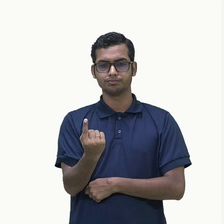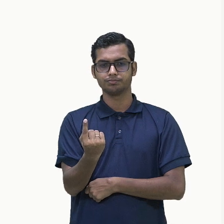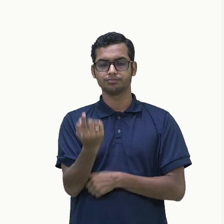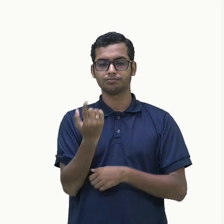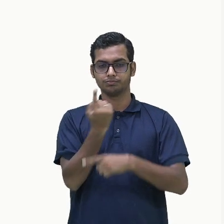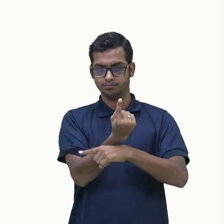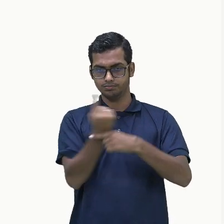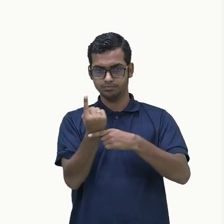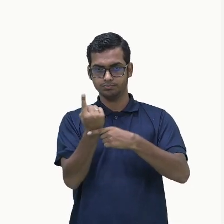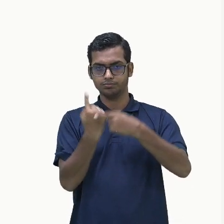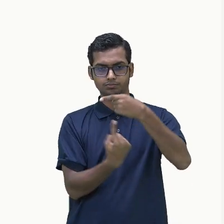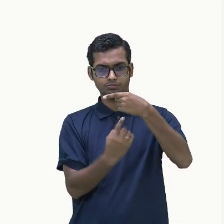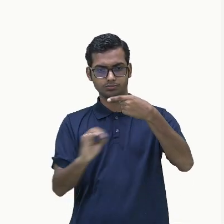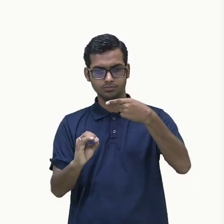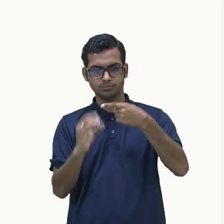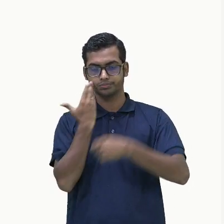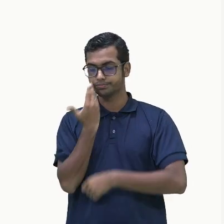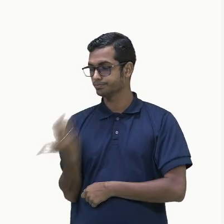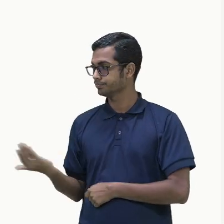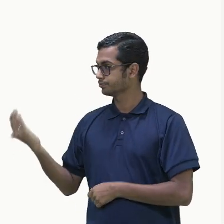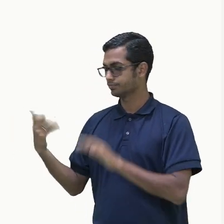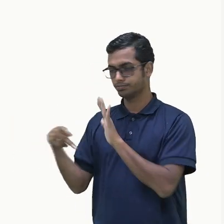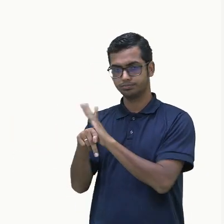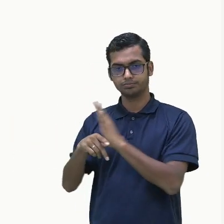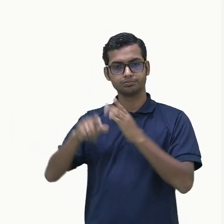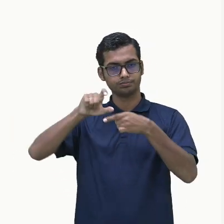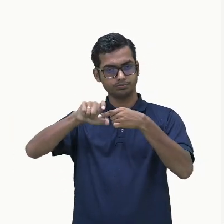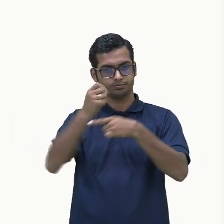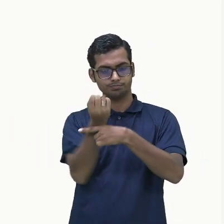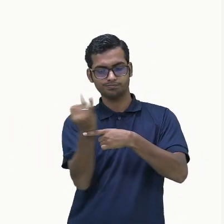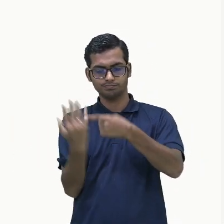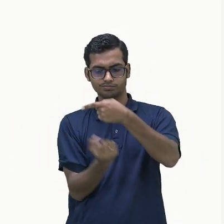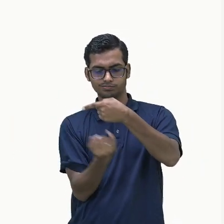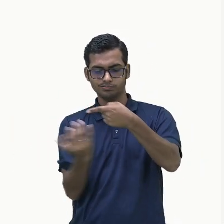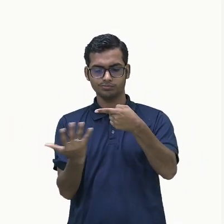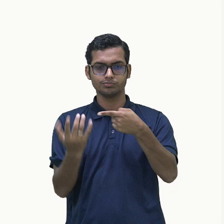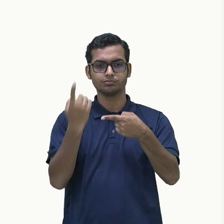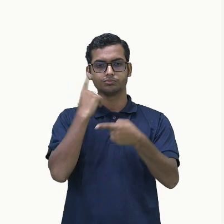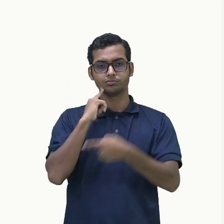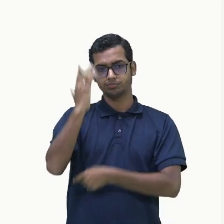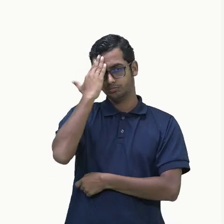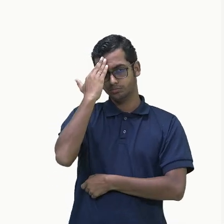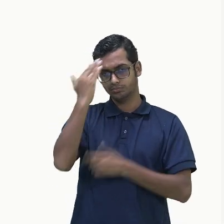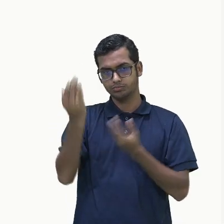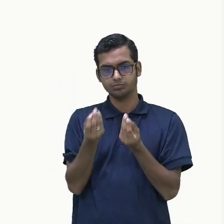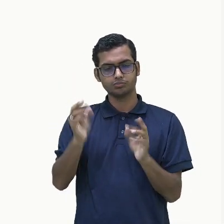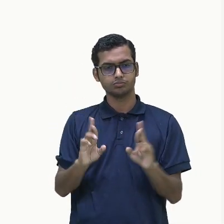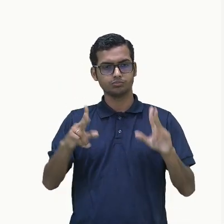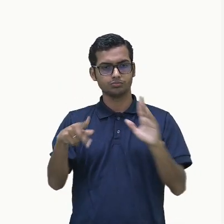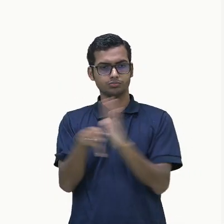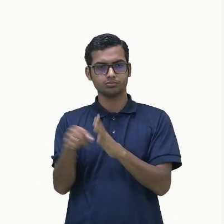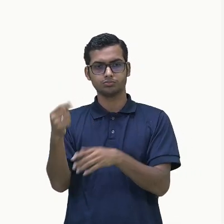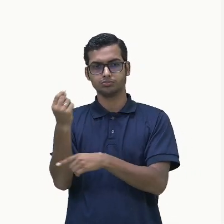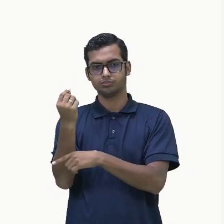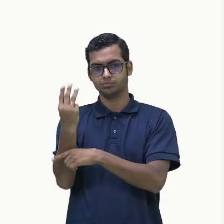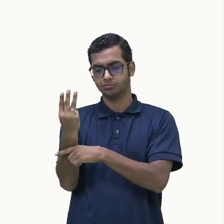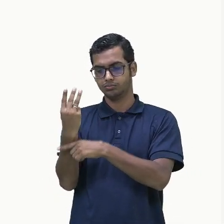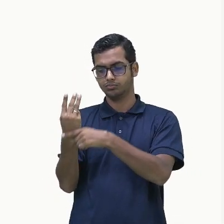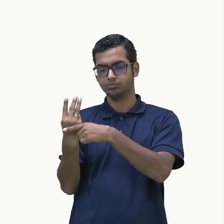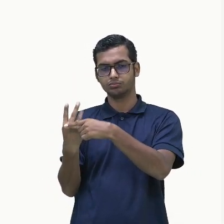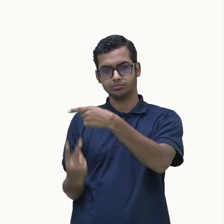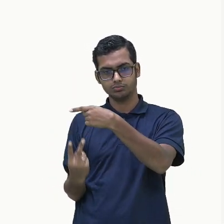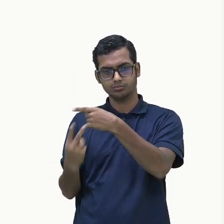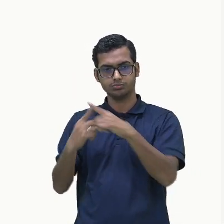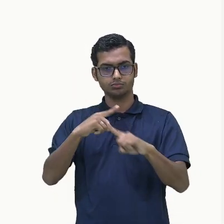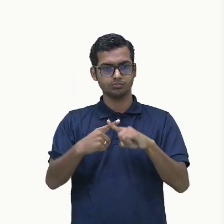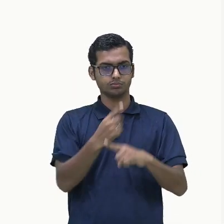daqui é a fração da diferença de 3 meios menos 2 quintos.